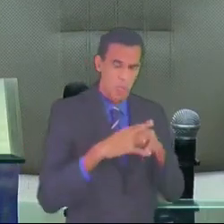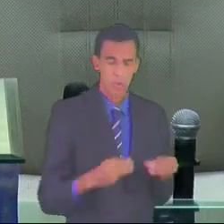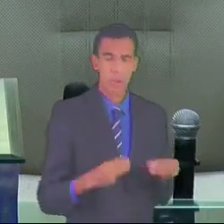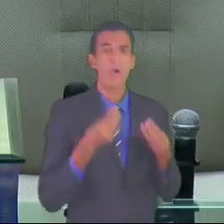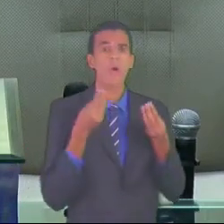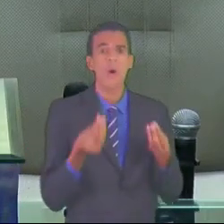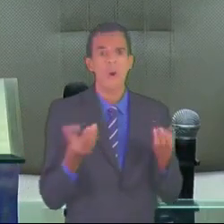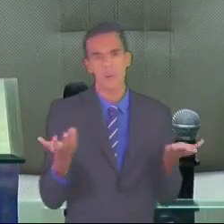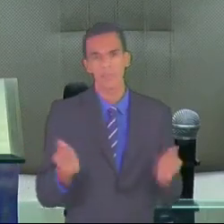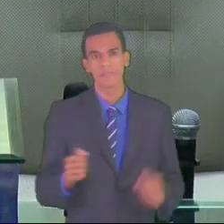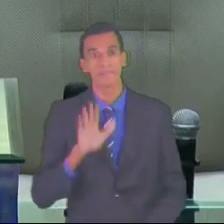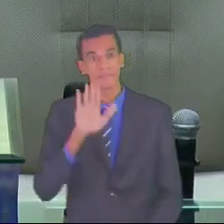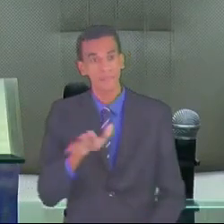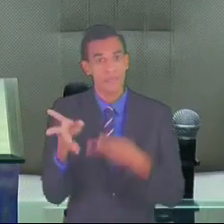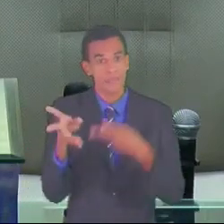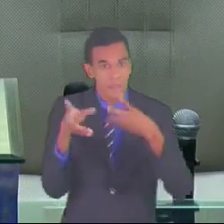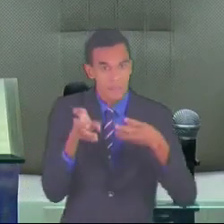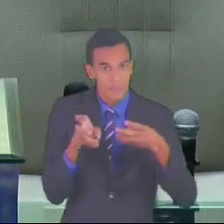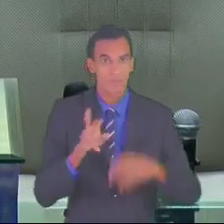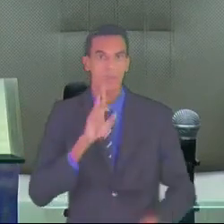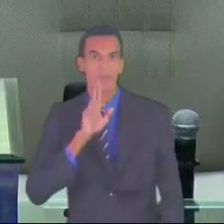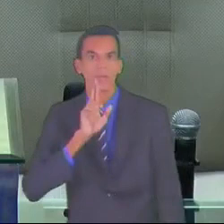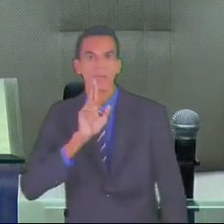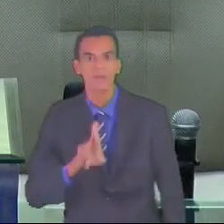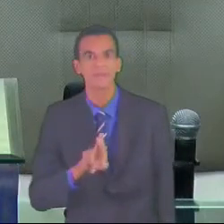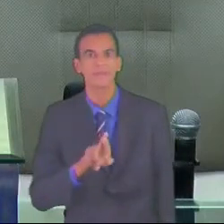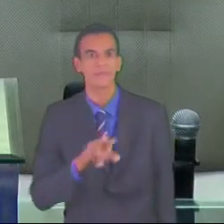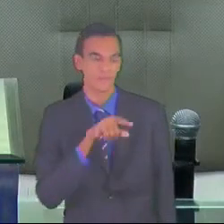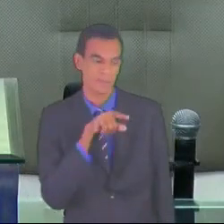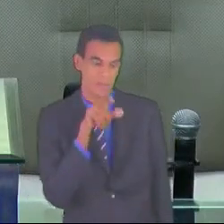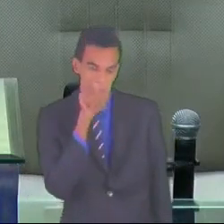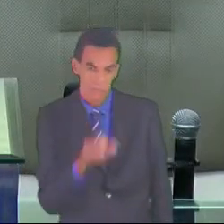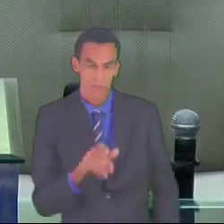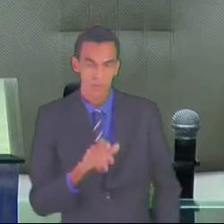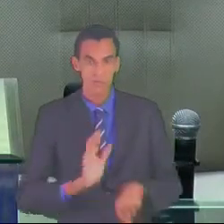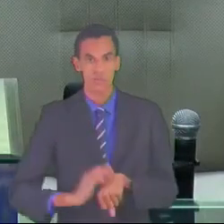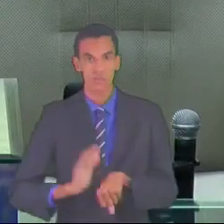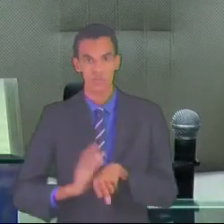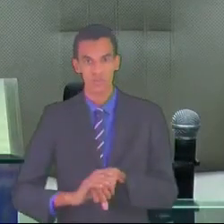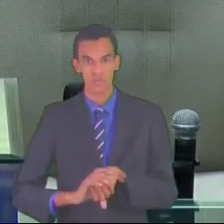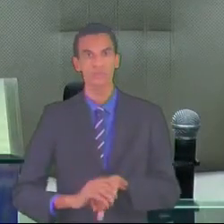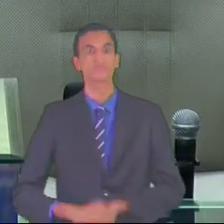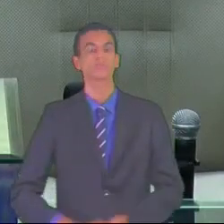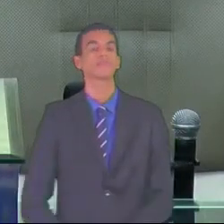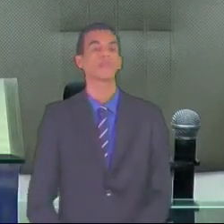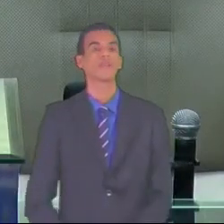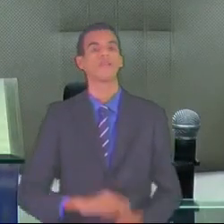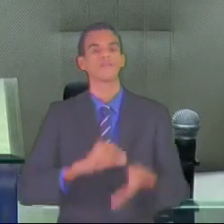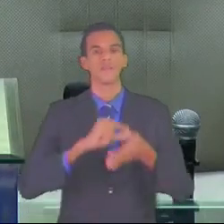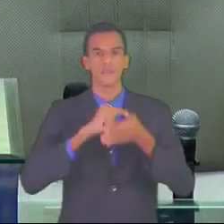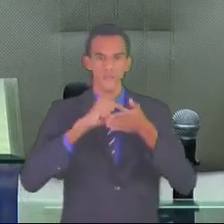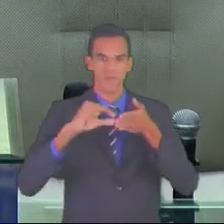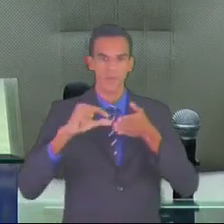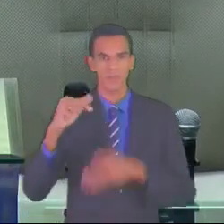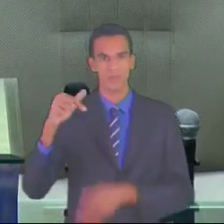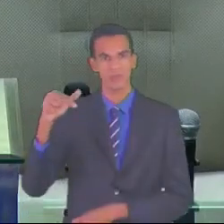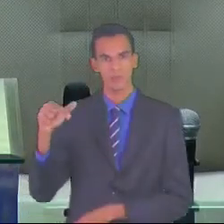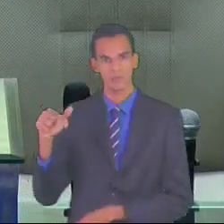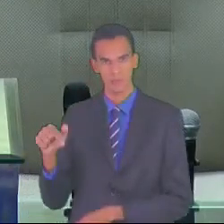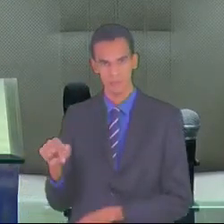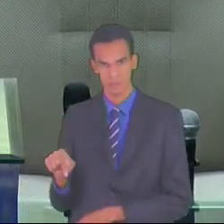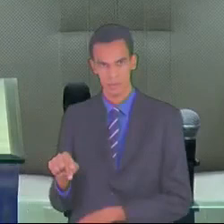Agora observem a resposta do enfermo. Versículo 7.